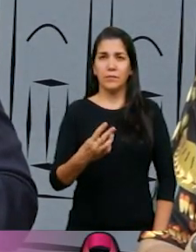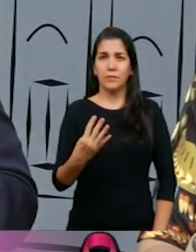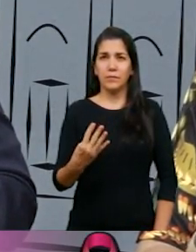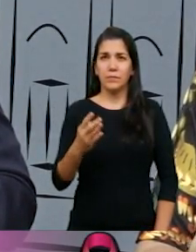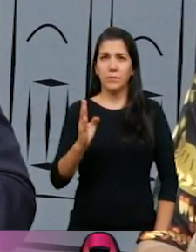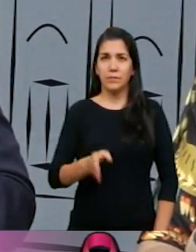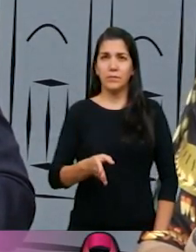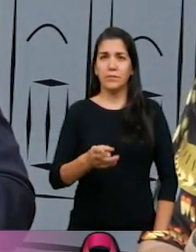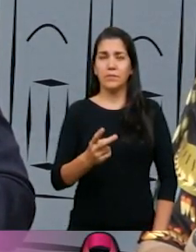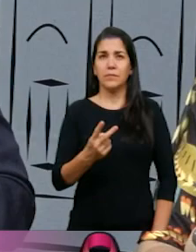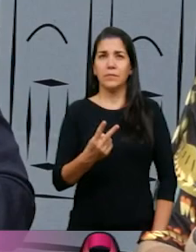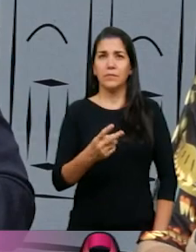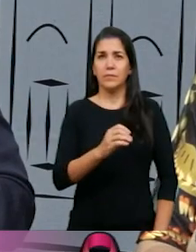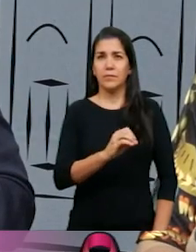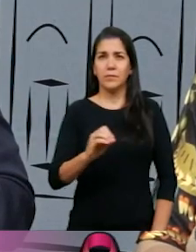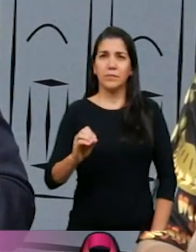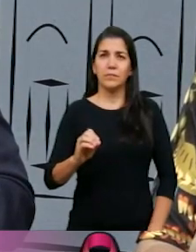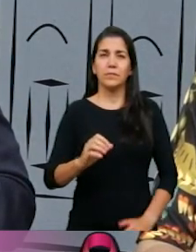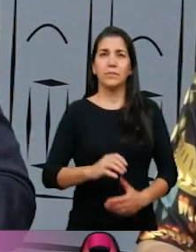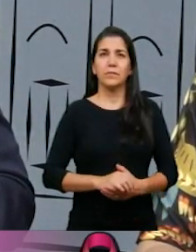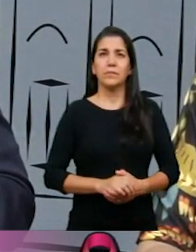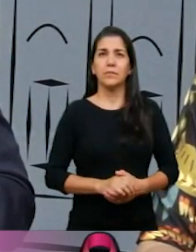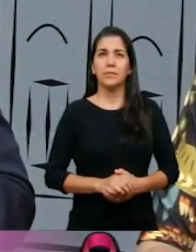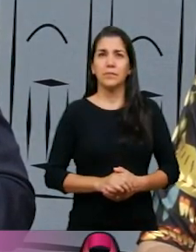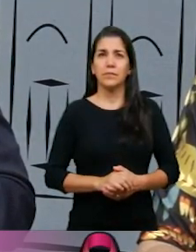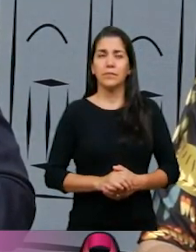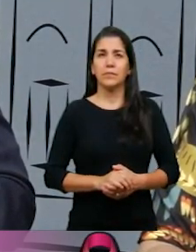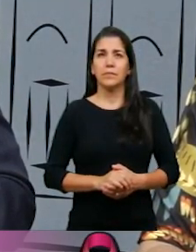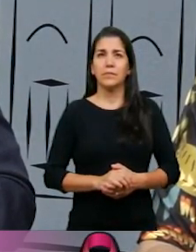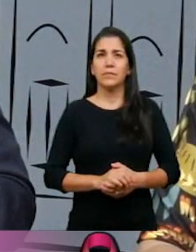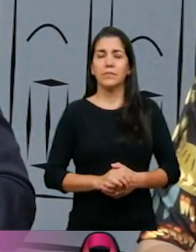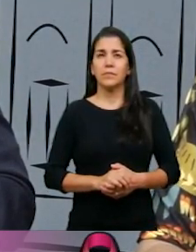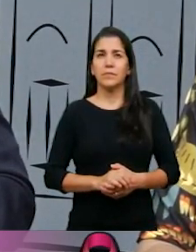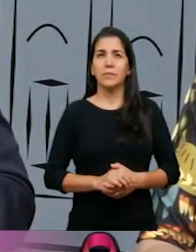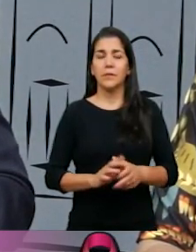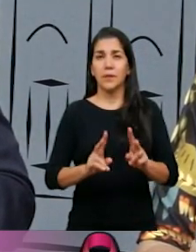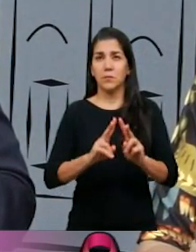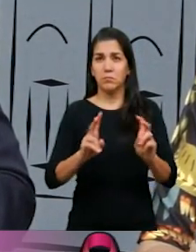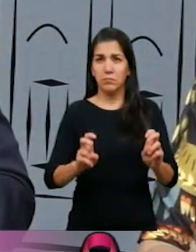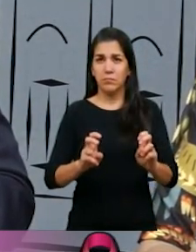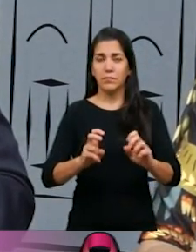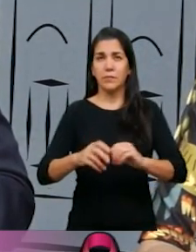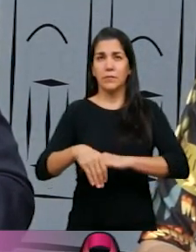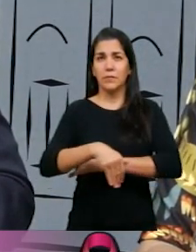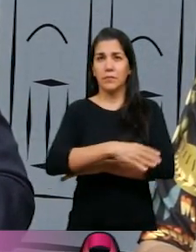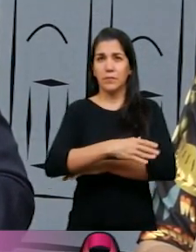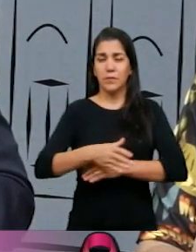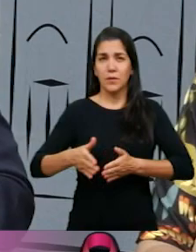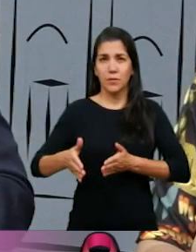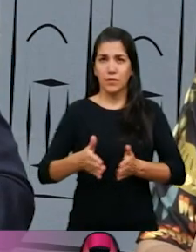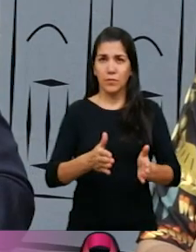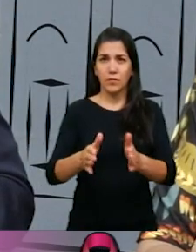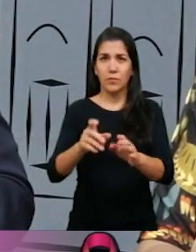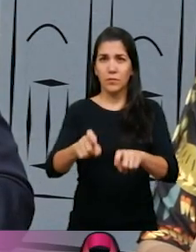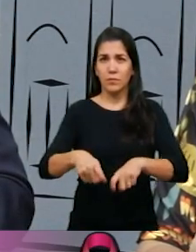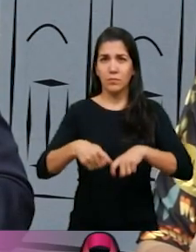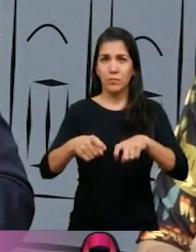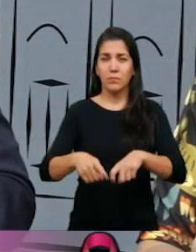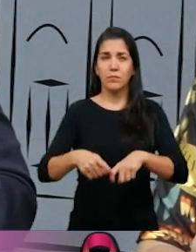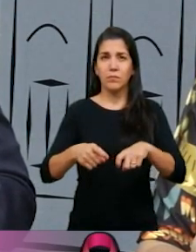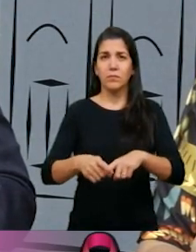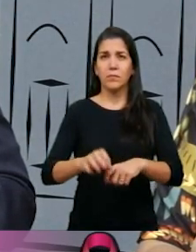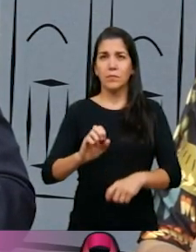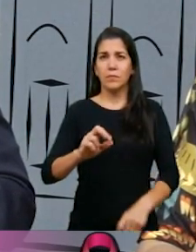5.834, de 27 de setembro de 2000, que denomina Ernesto Moretti a estrada rural